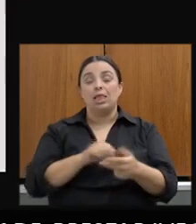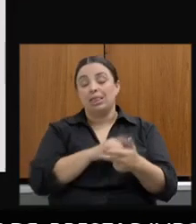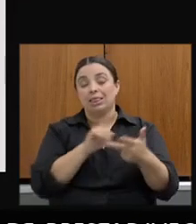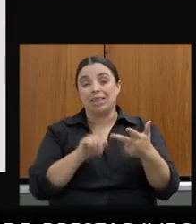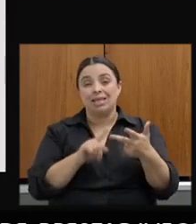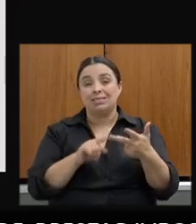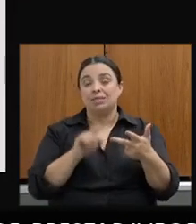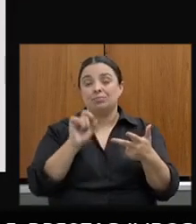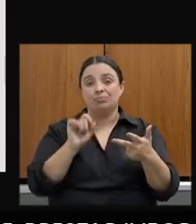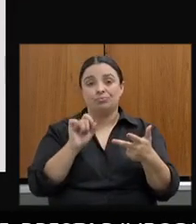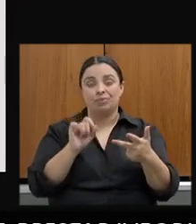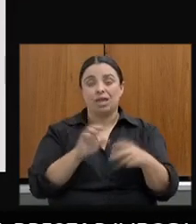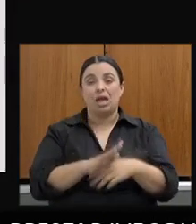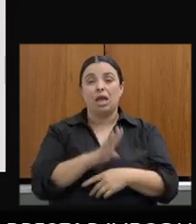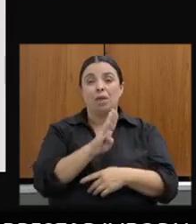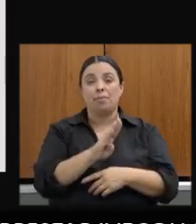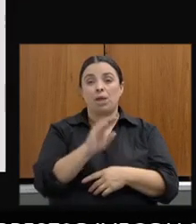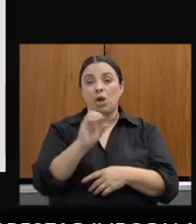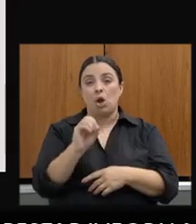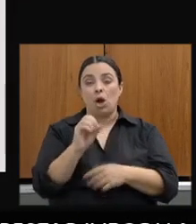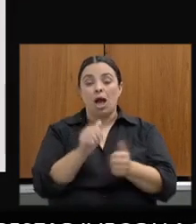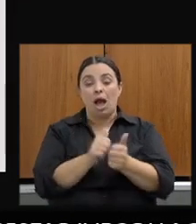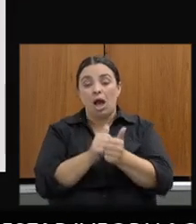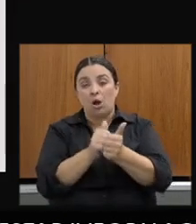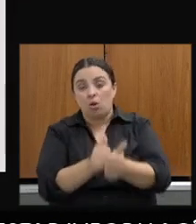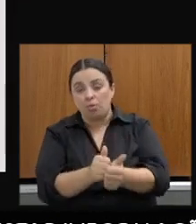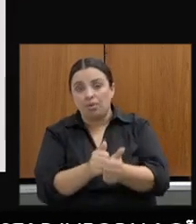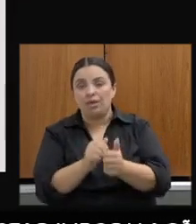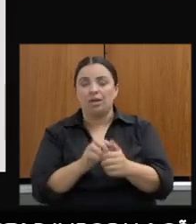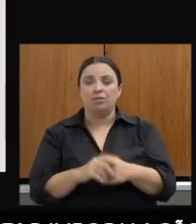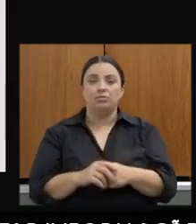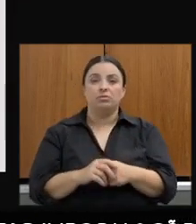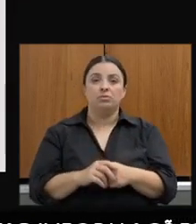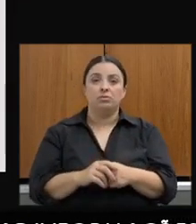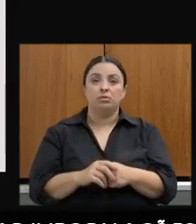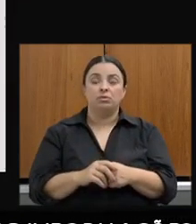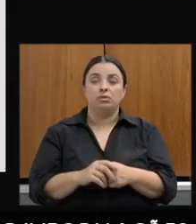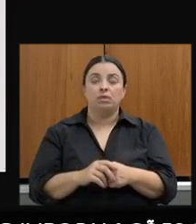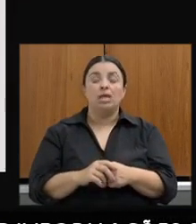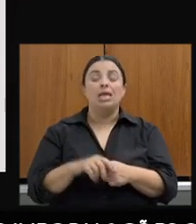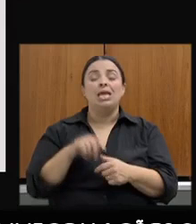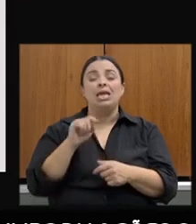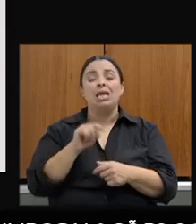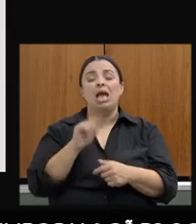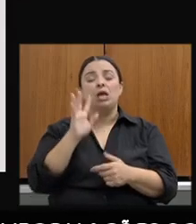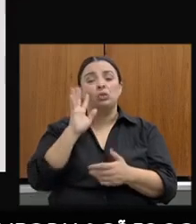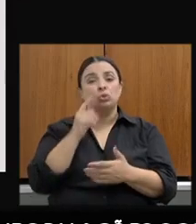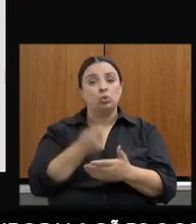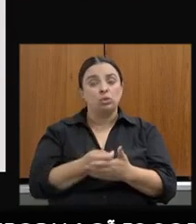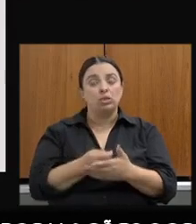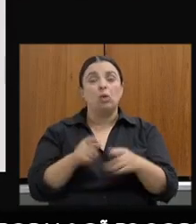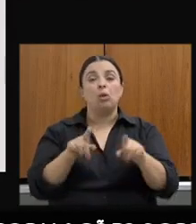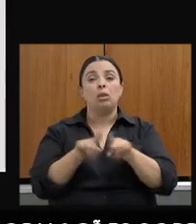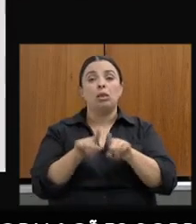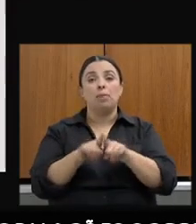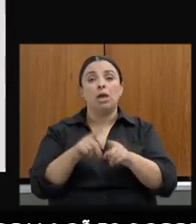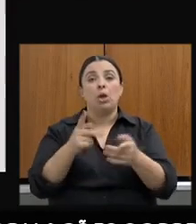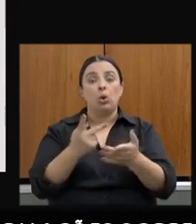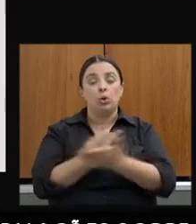ocorrências pelos operadores e daí a solução também